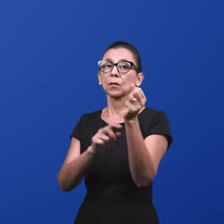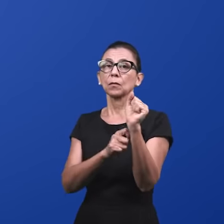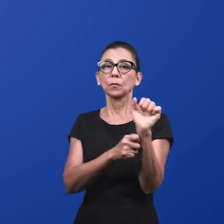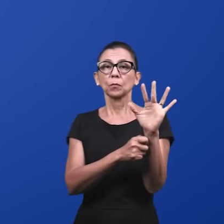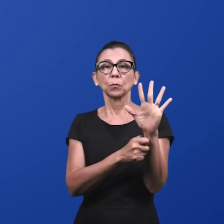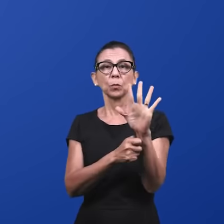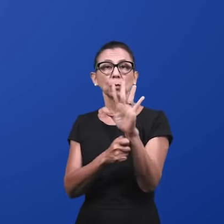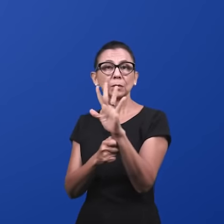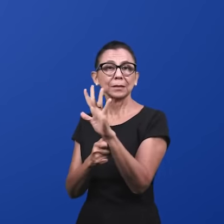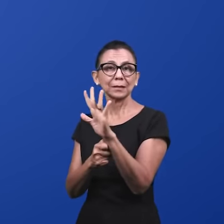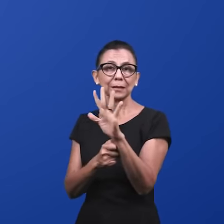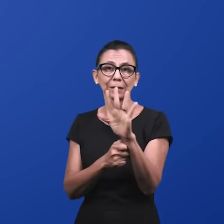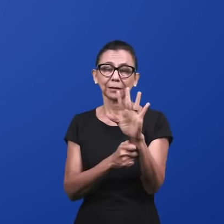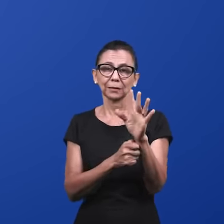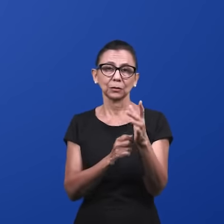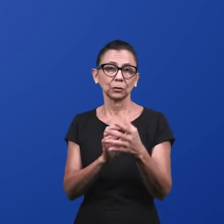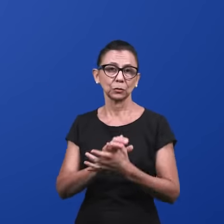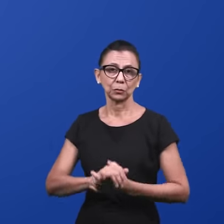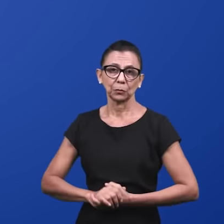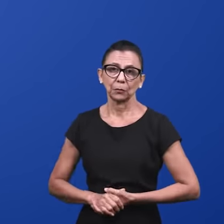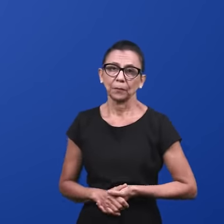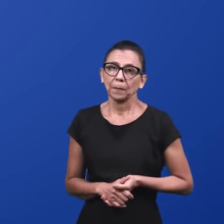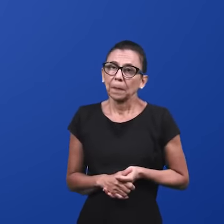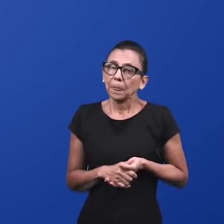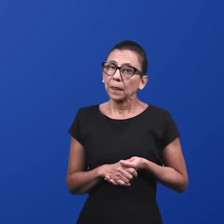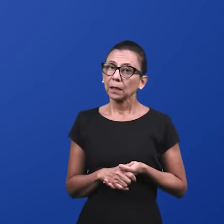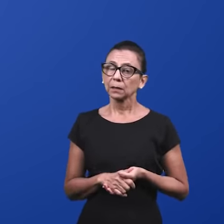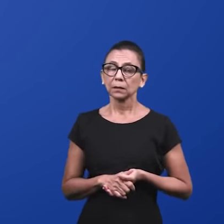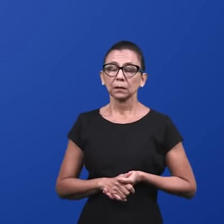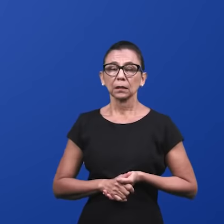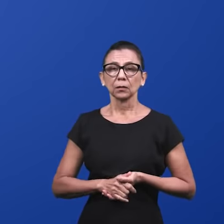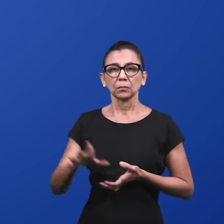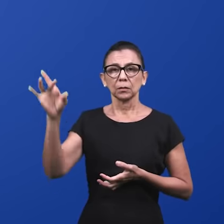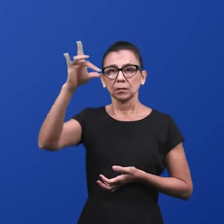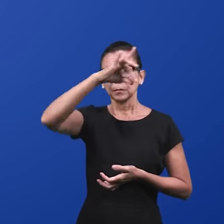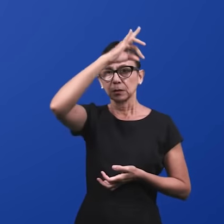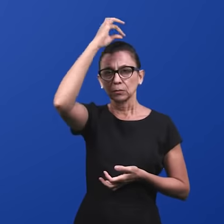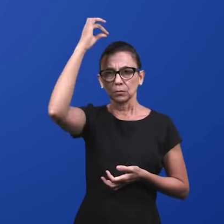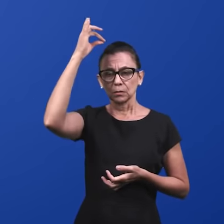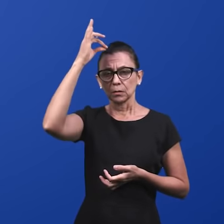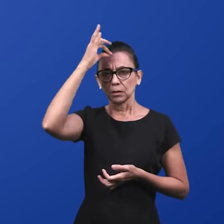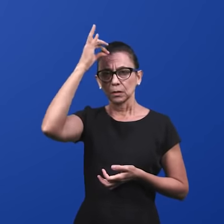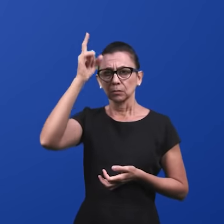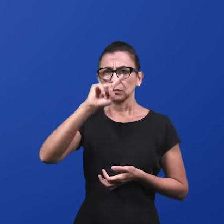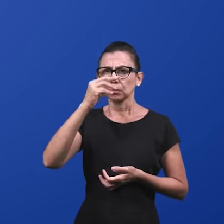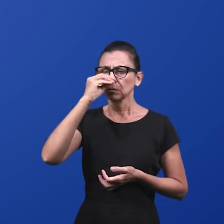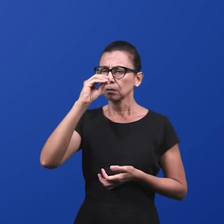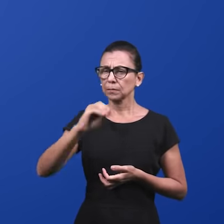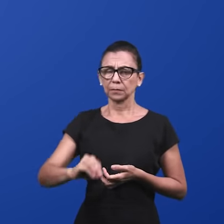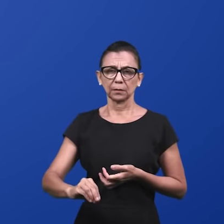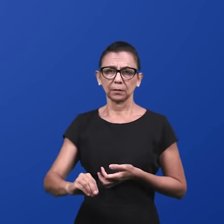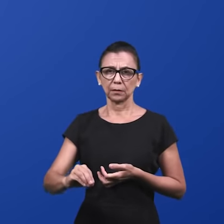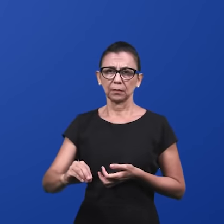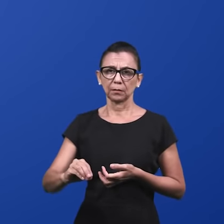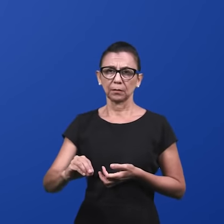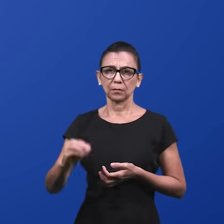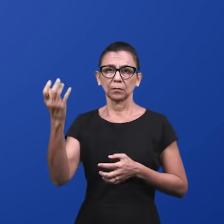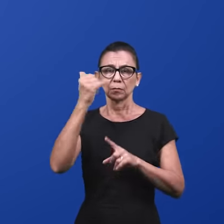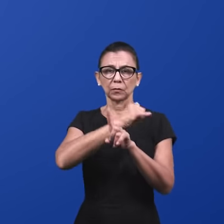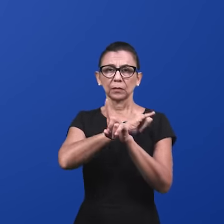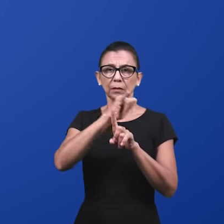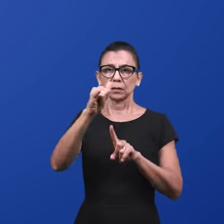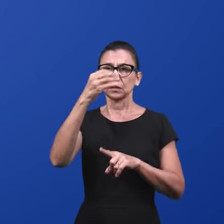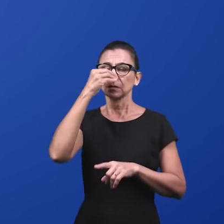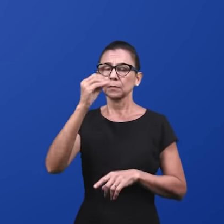A palavra nos diz: não extingais o Espírito Santo, não desprezeis as profecias dadas pelo Espírito Santo.